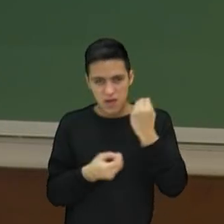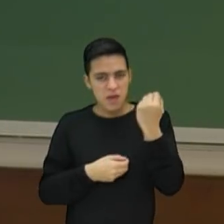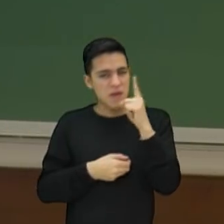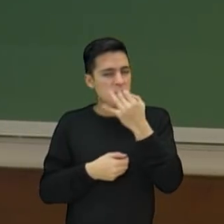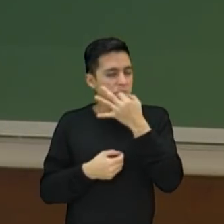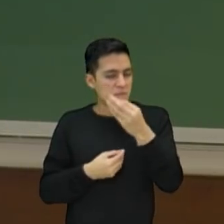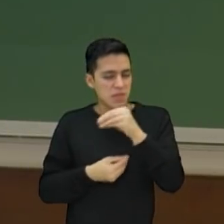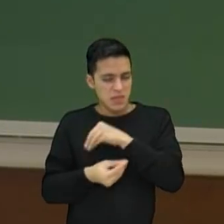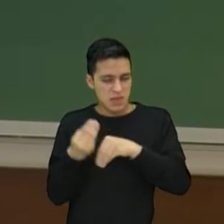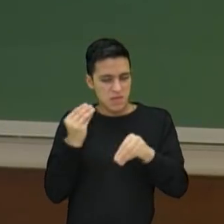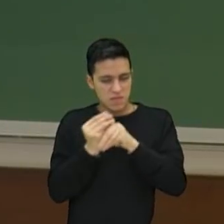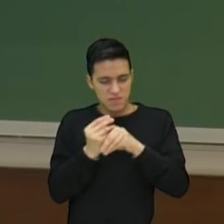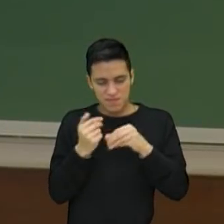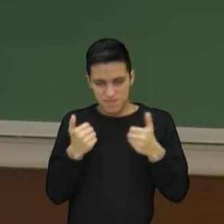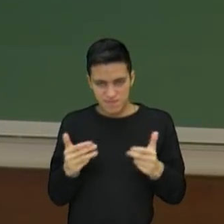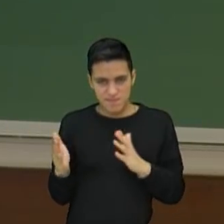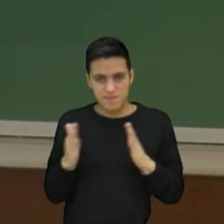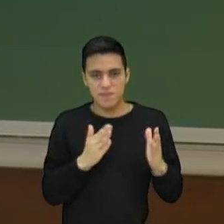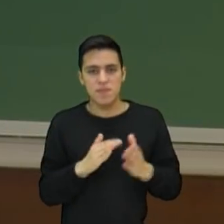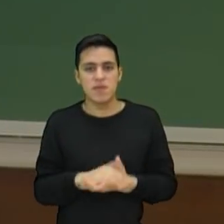opiniãozinha, certo?